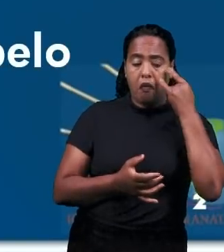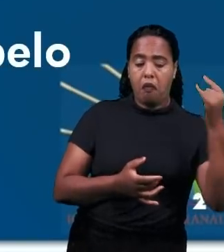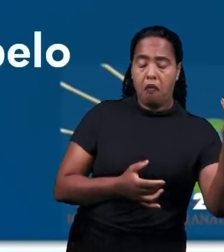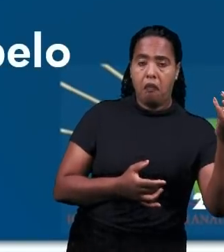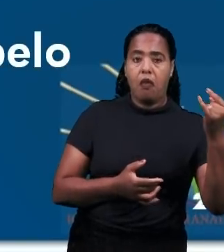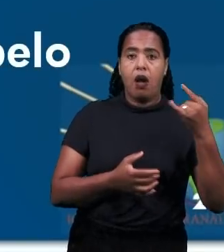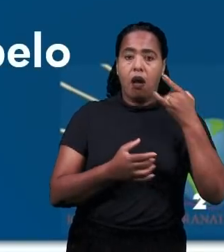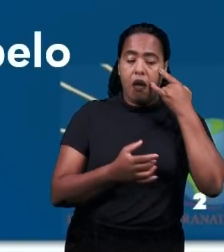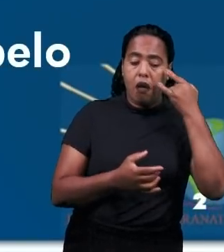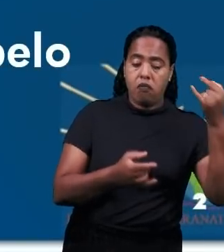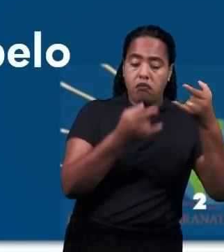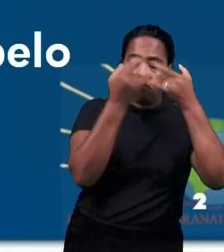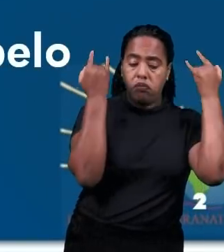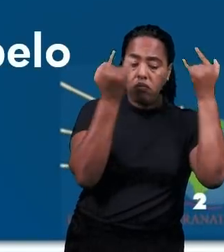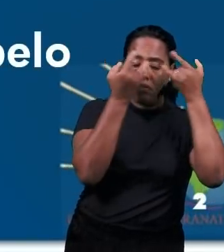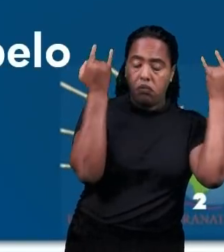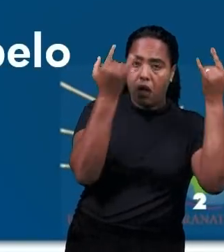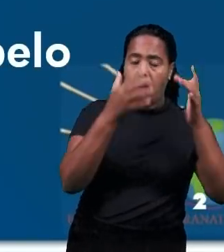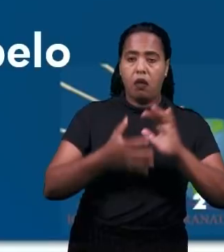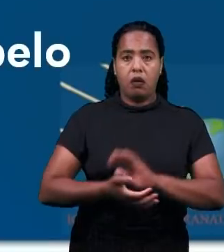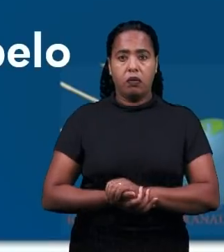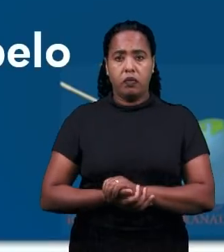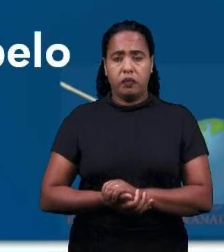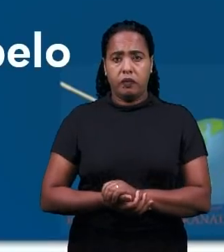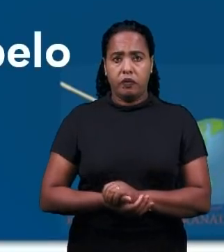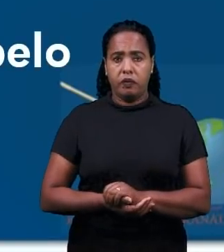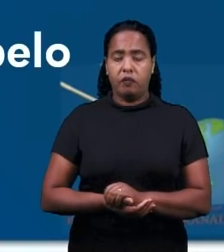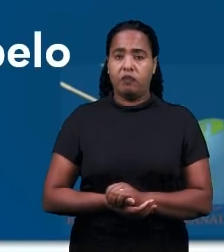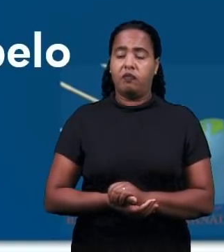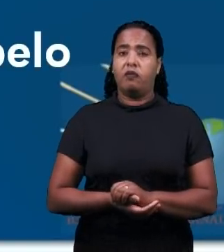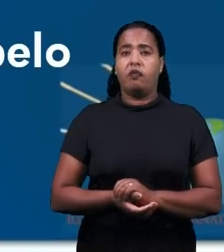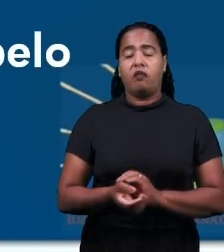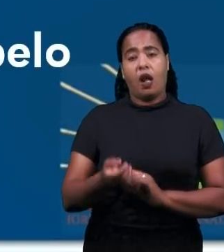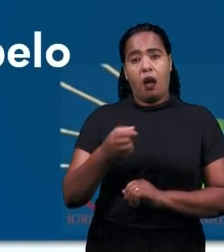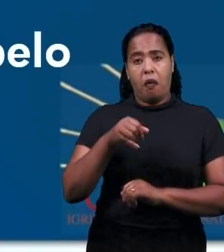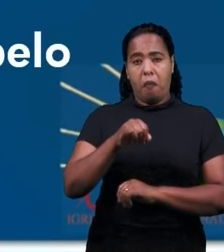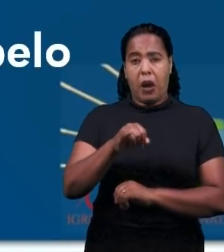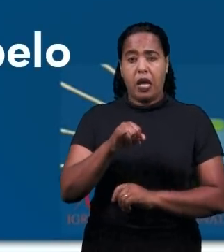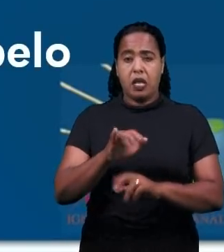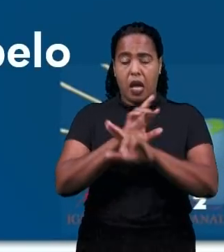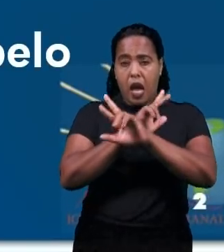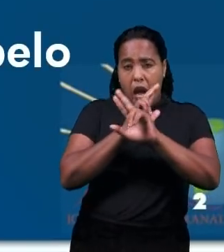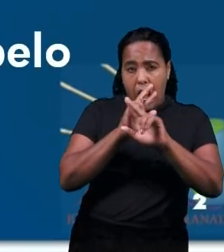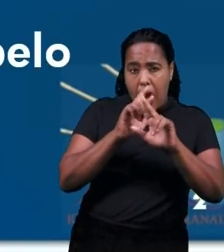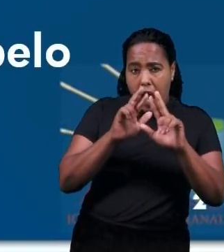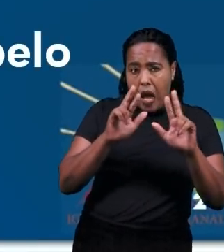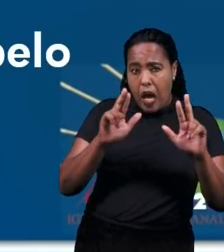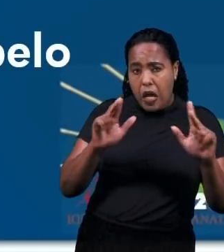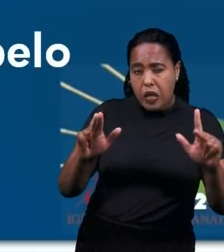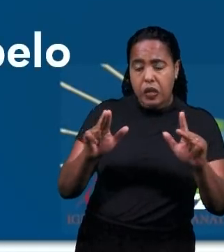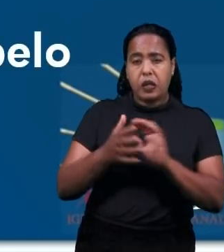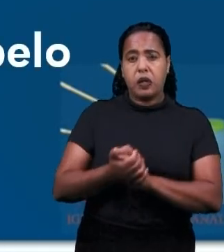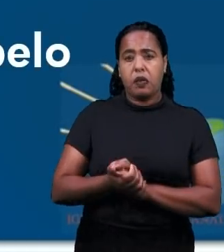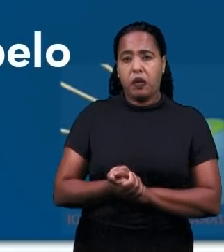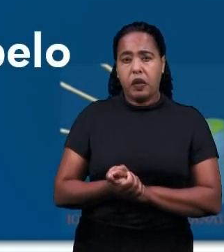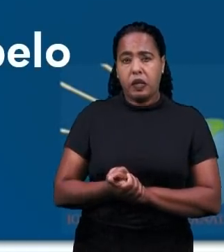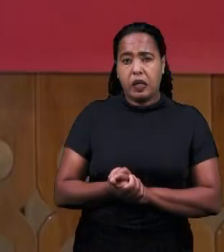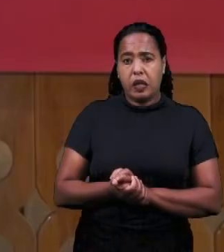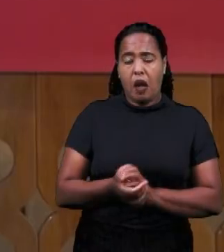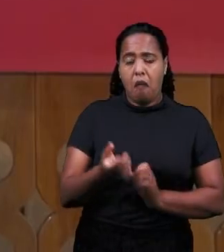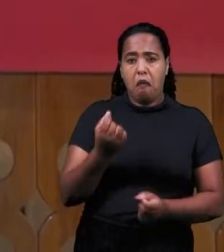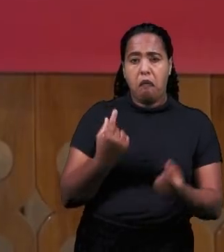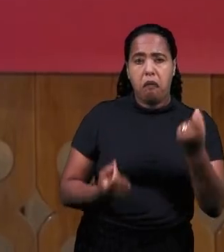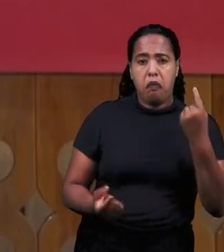Vejam uma coisa sintomática. Eu sempre digo aqui, sintomática. Sintomática. Nunca, estou falando